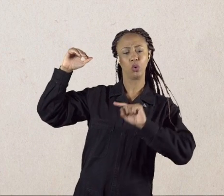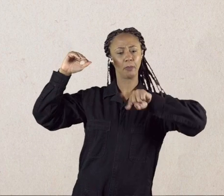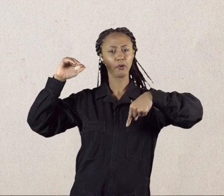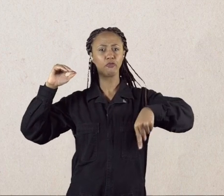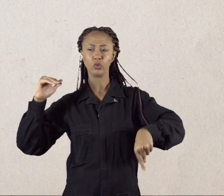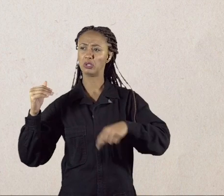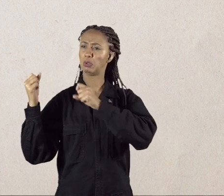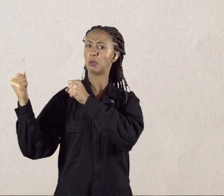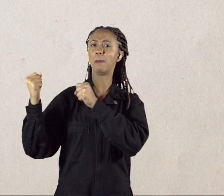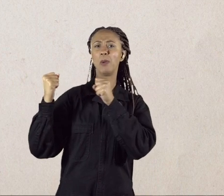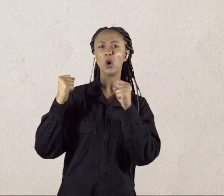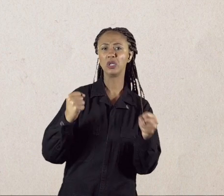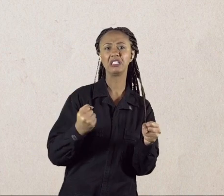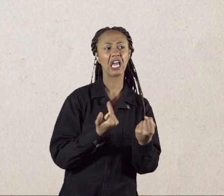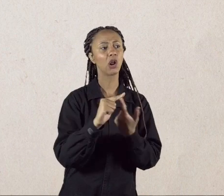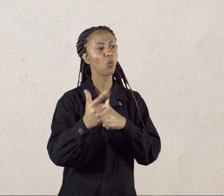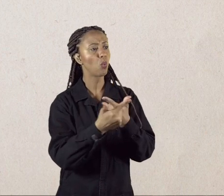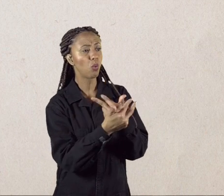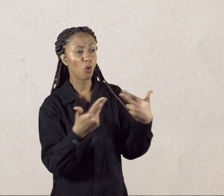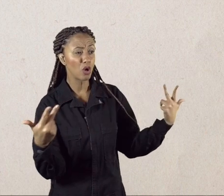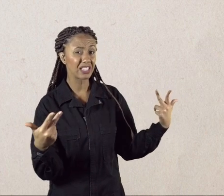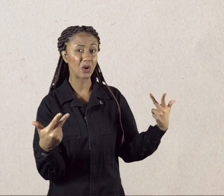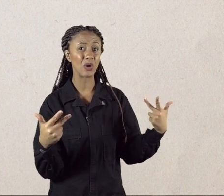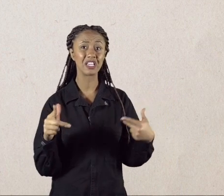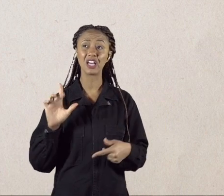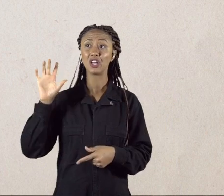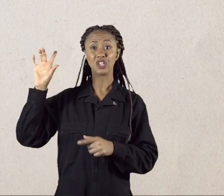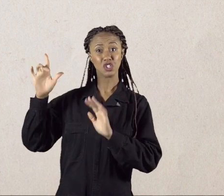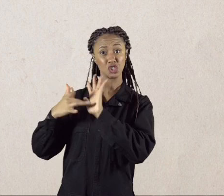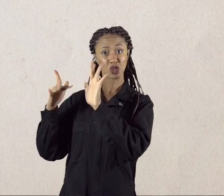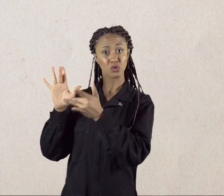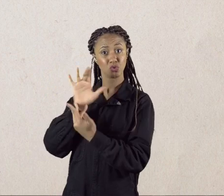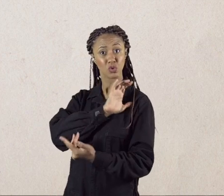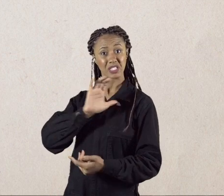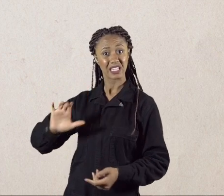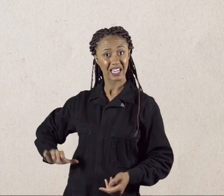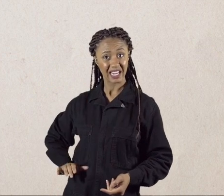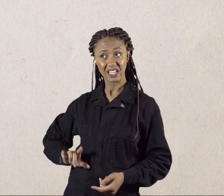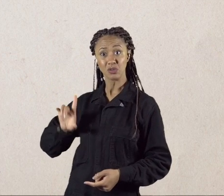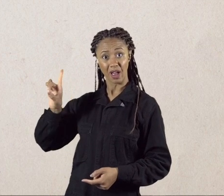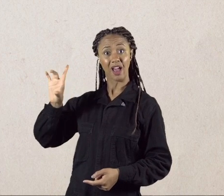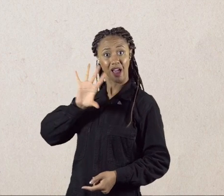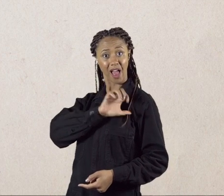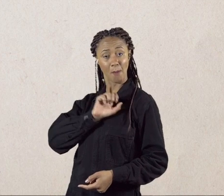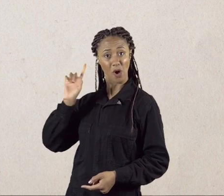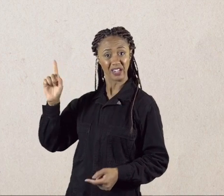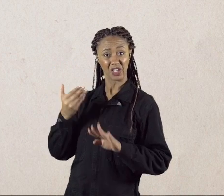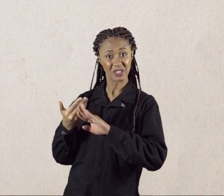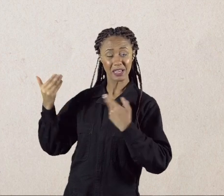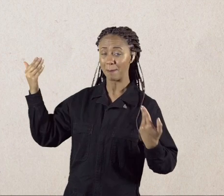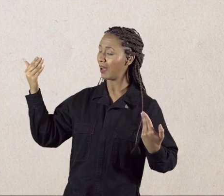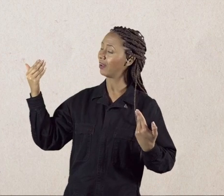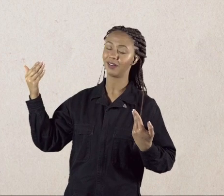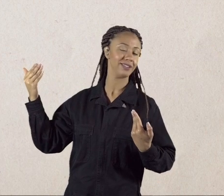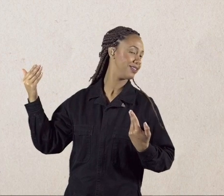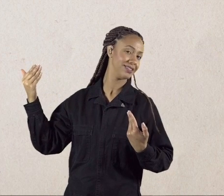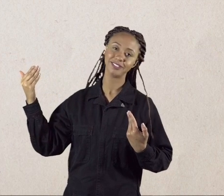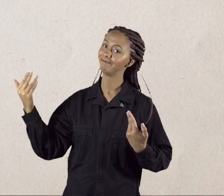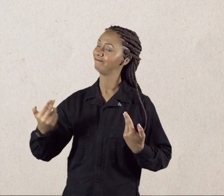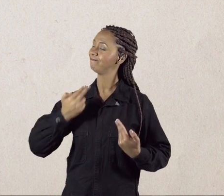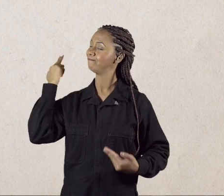nem qualquer outra criatura poderá separar-nos do amor de Deus que está em Cristo